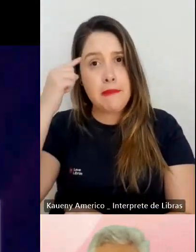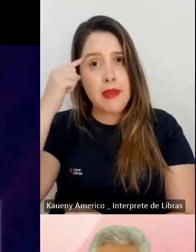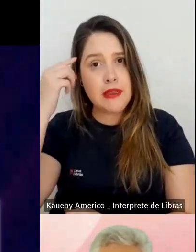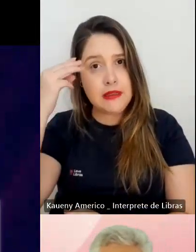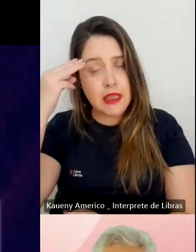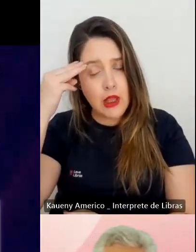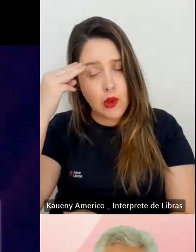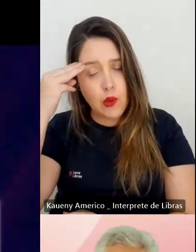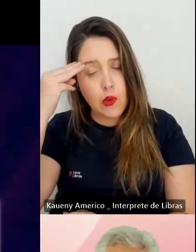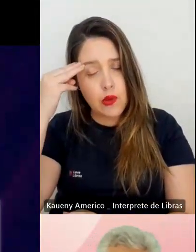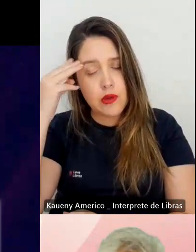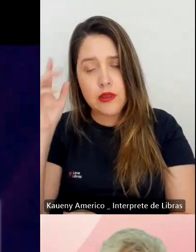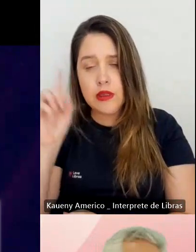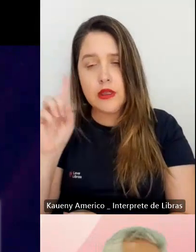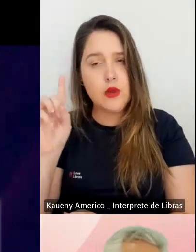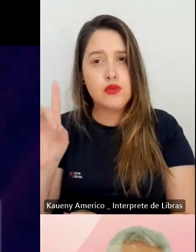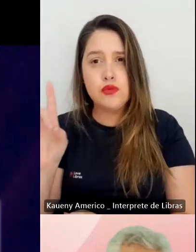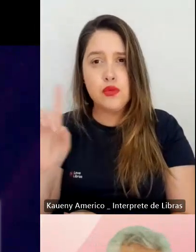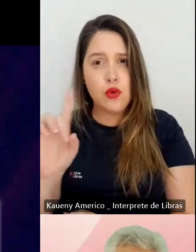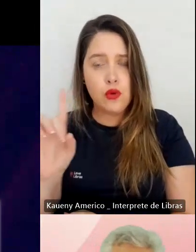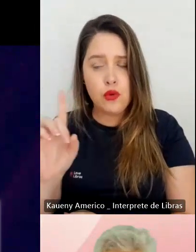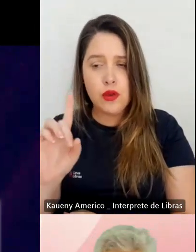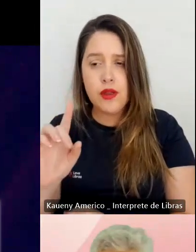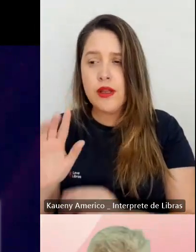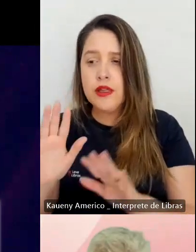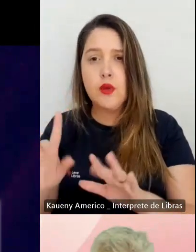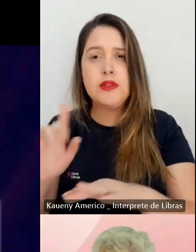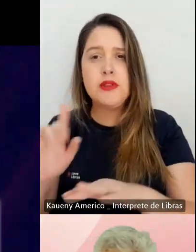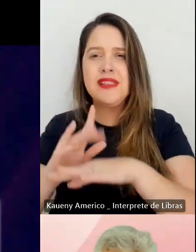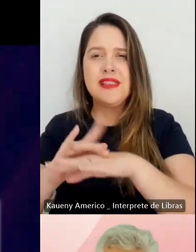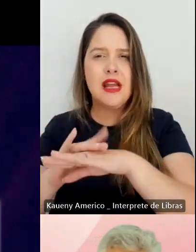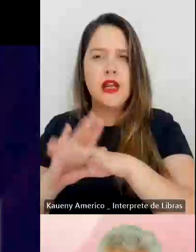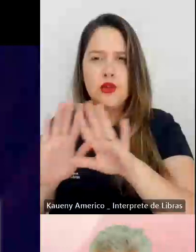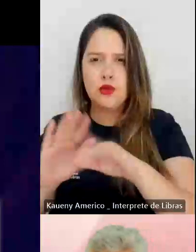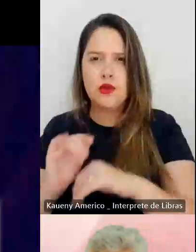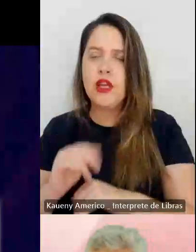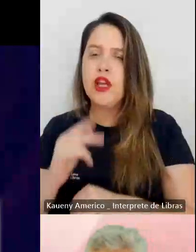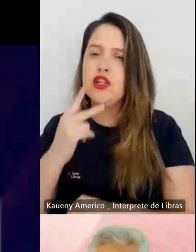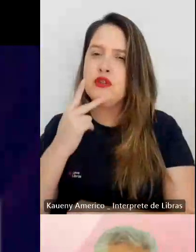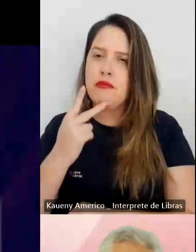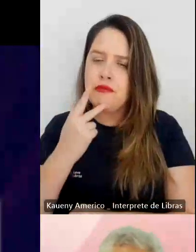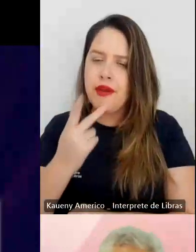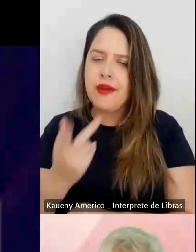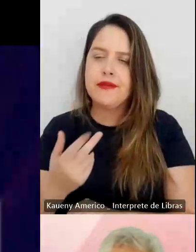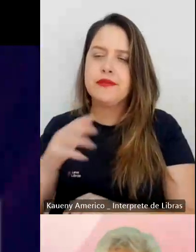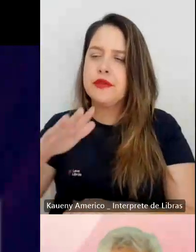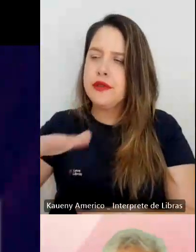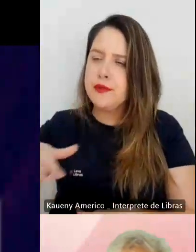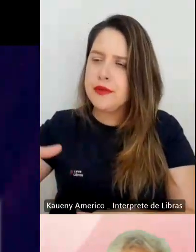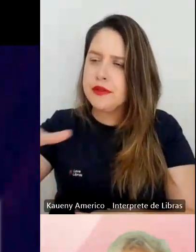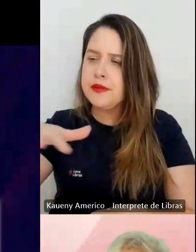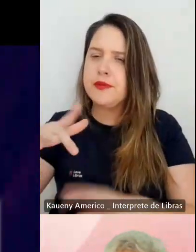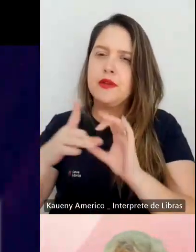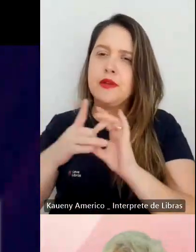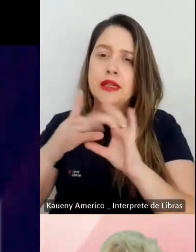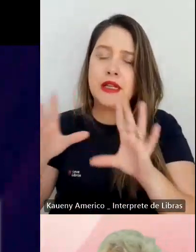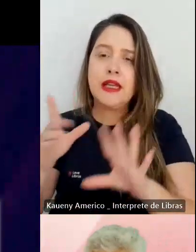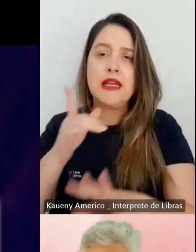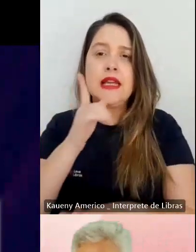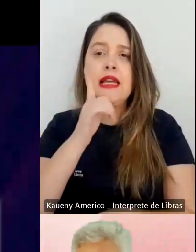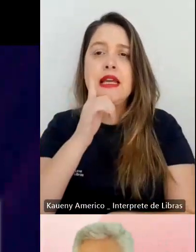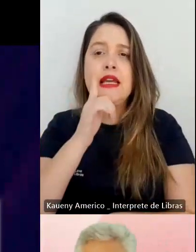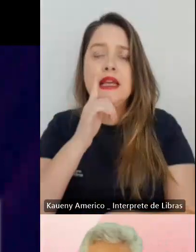só o não estar doente, né? A gente fala, o espaço livre de doença não é só